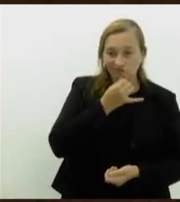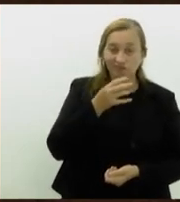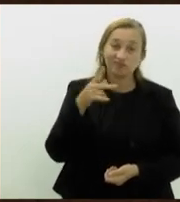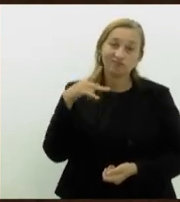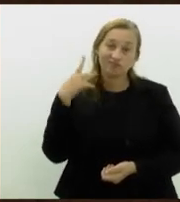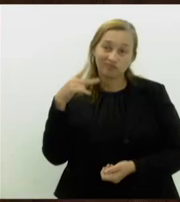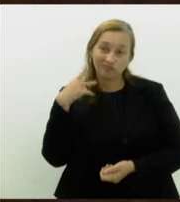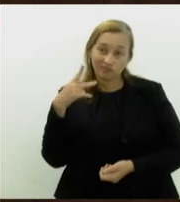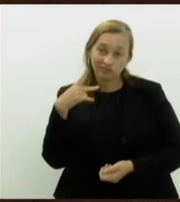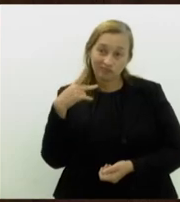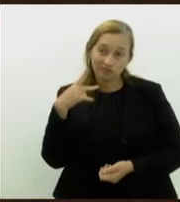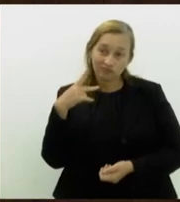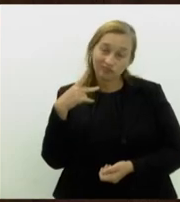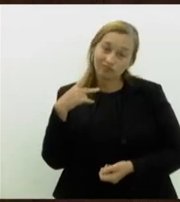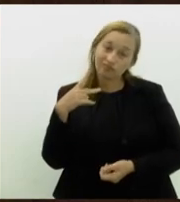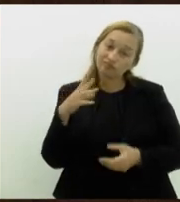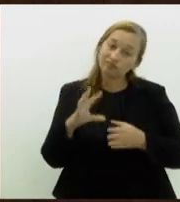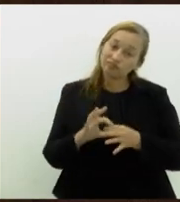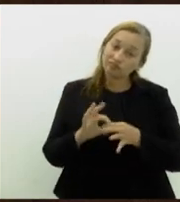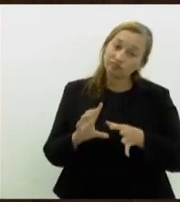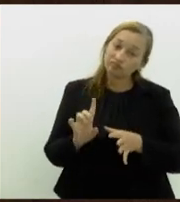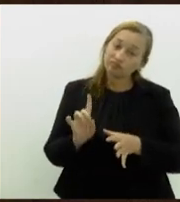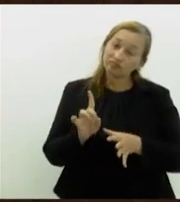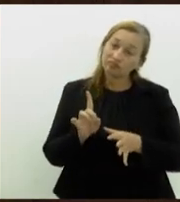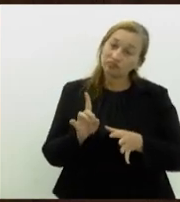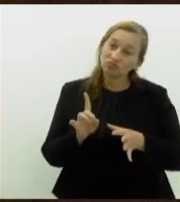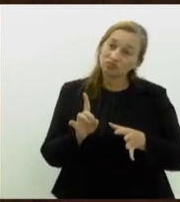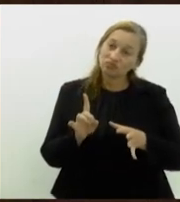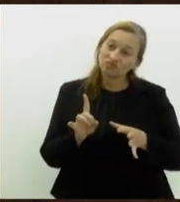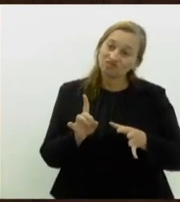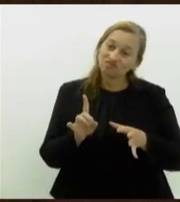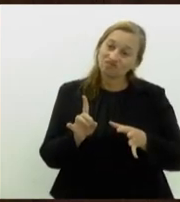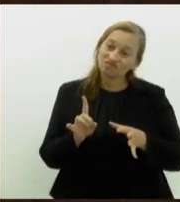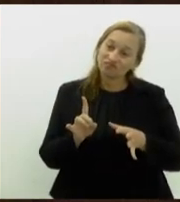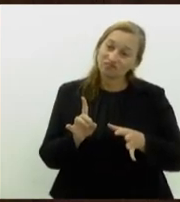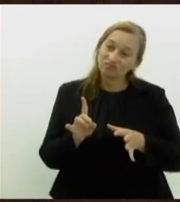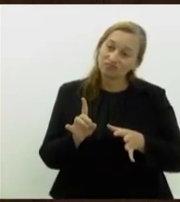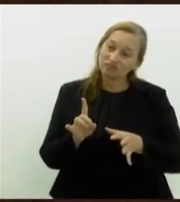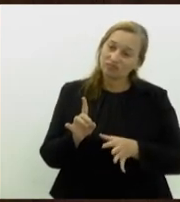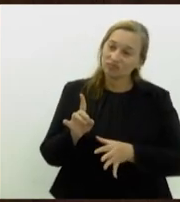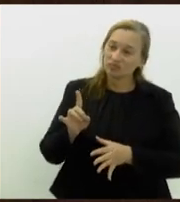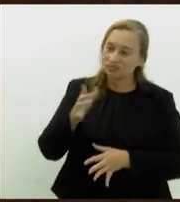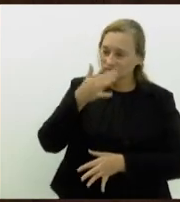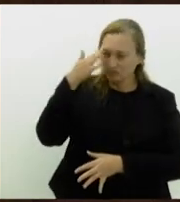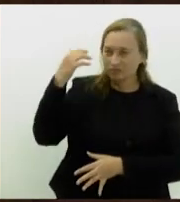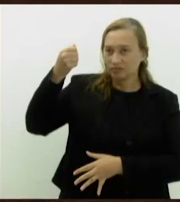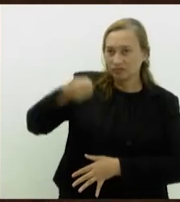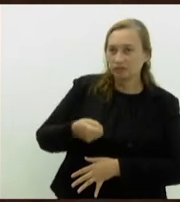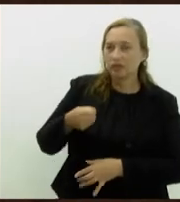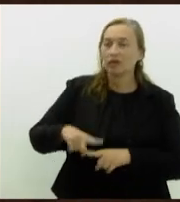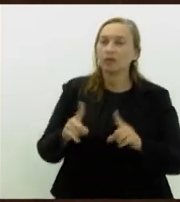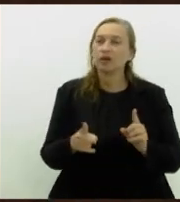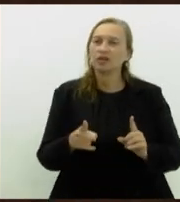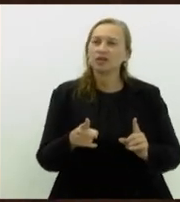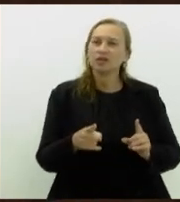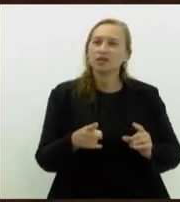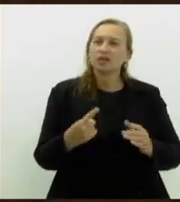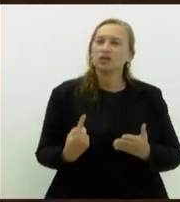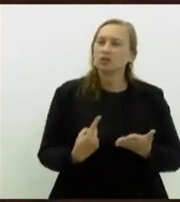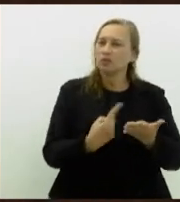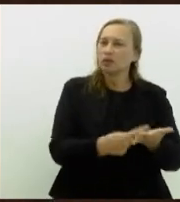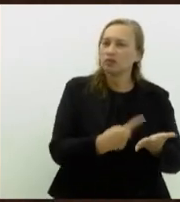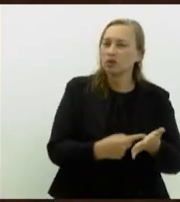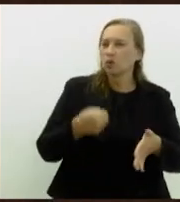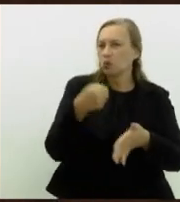saia daqui autorizativa e não determinativa, mas compreendendo e se comprometendo com a luta da autora em